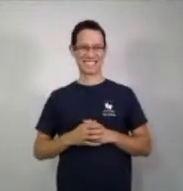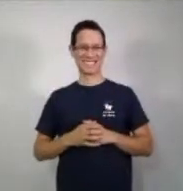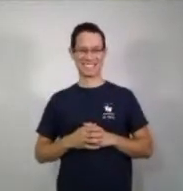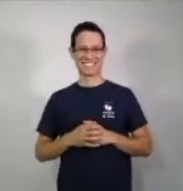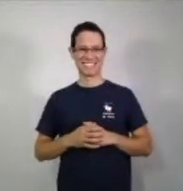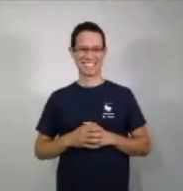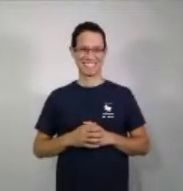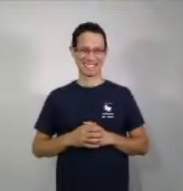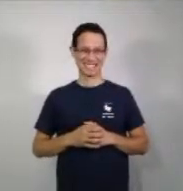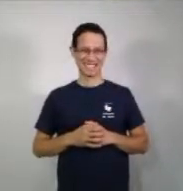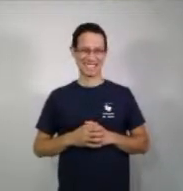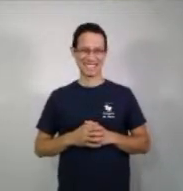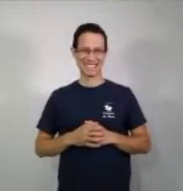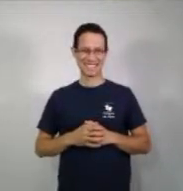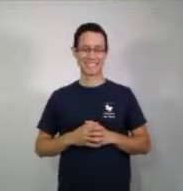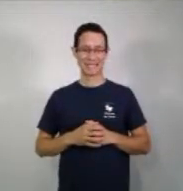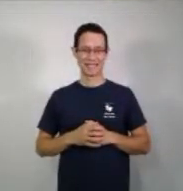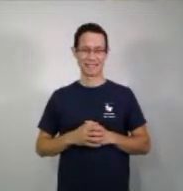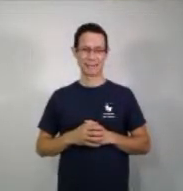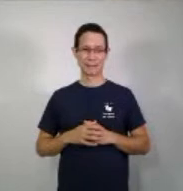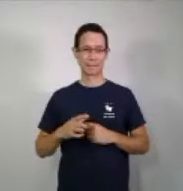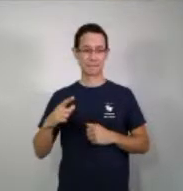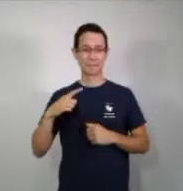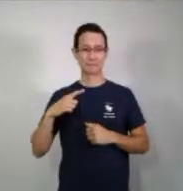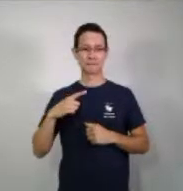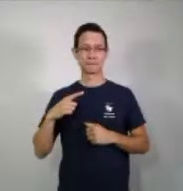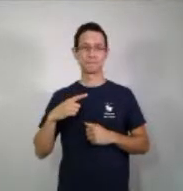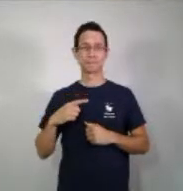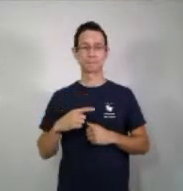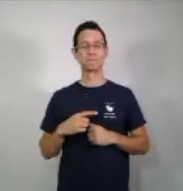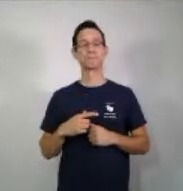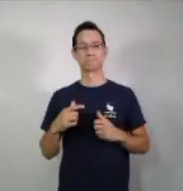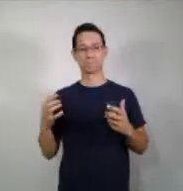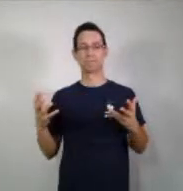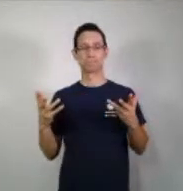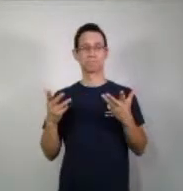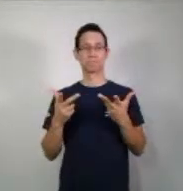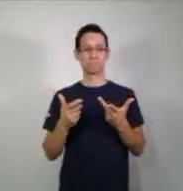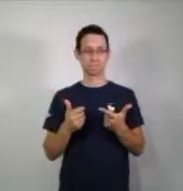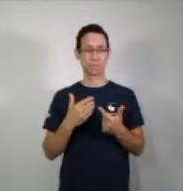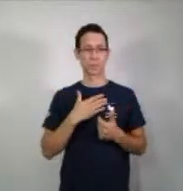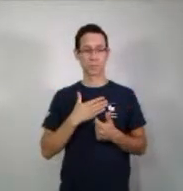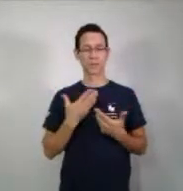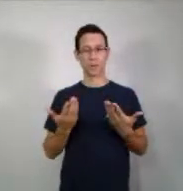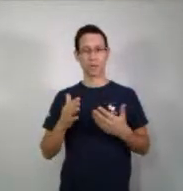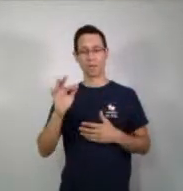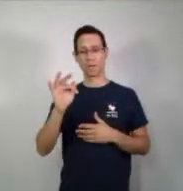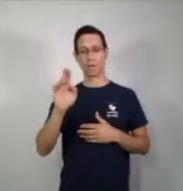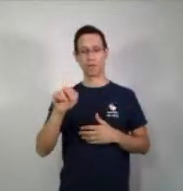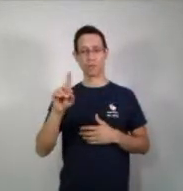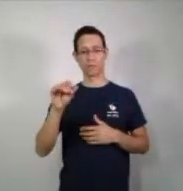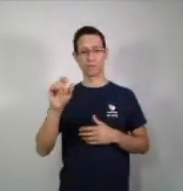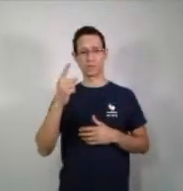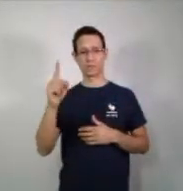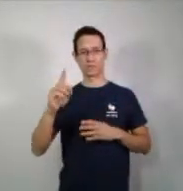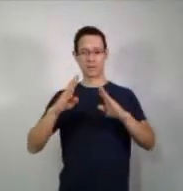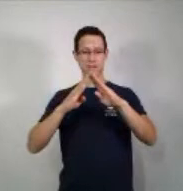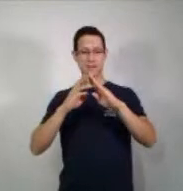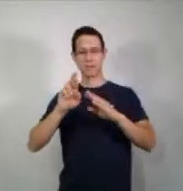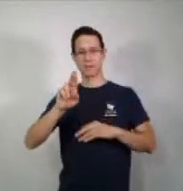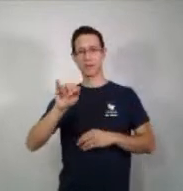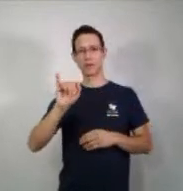Que é, a gente, né, a gente, é, assim, a Fundação Carlos Rui Barbosa foi fundamental para a